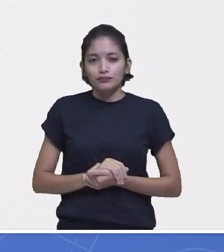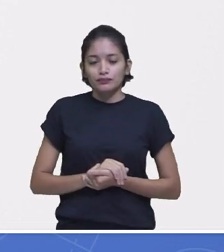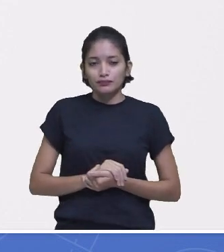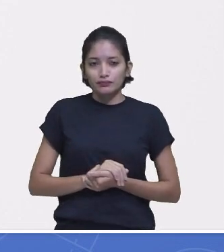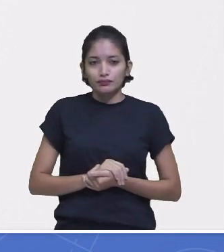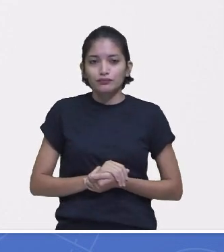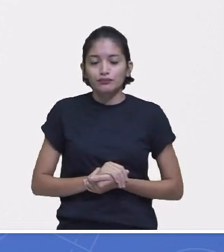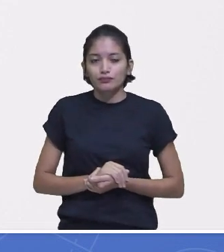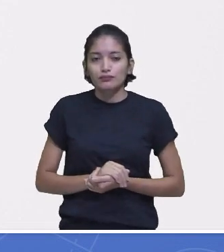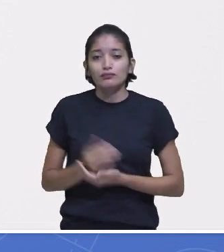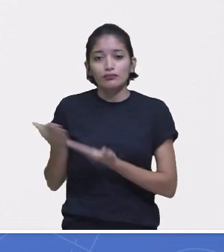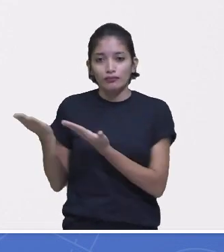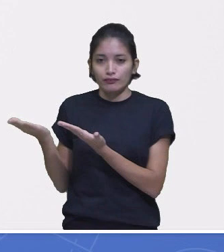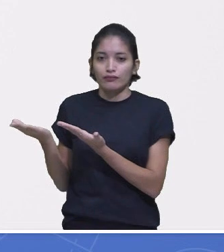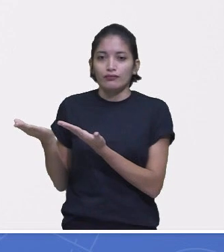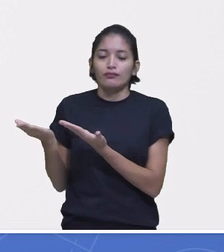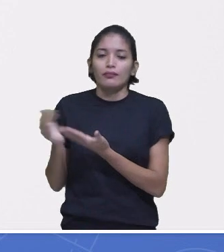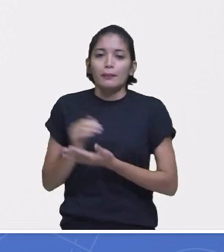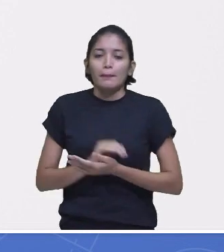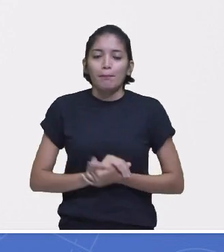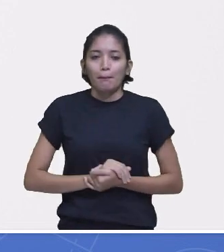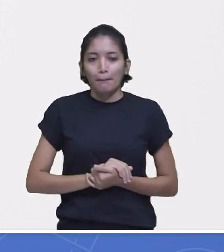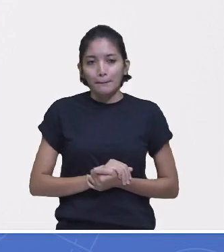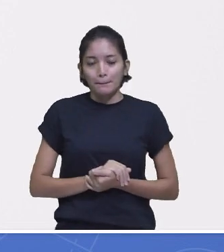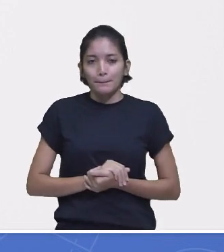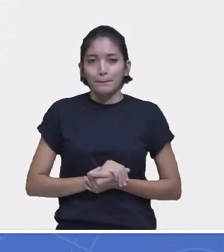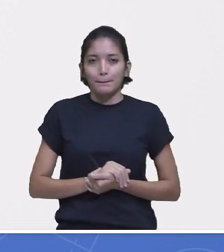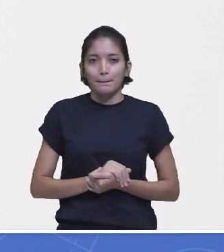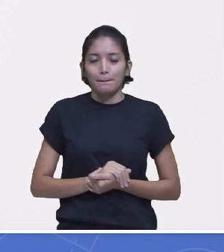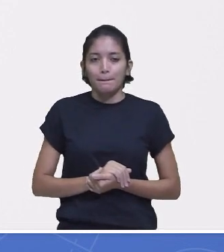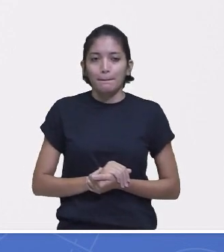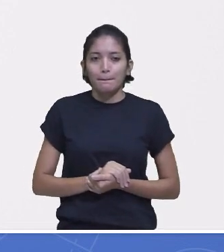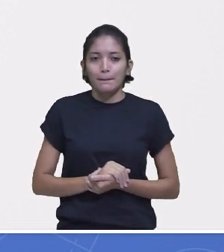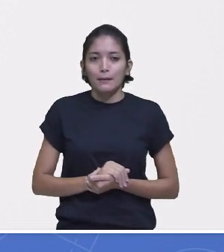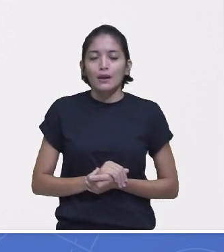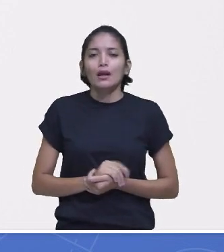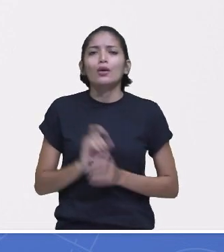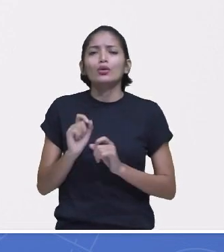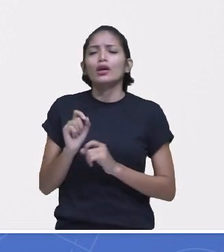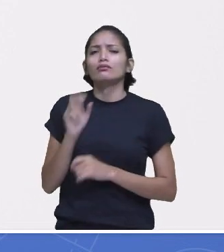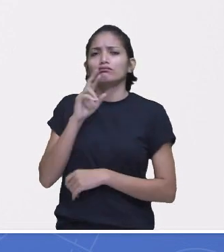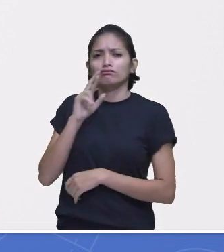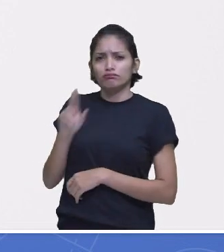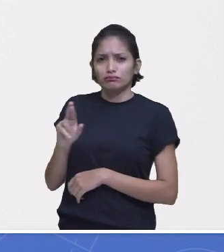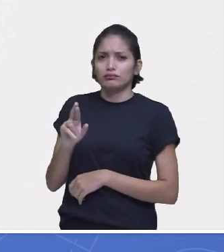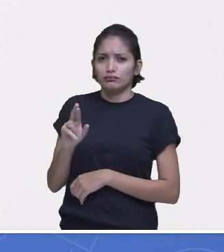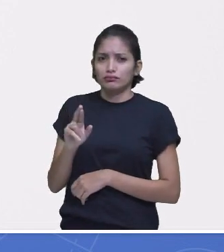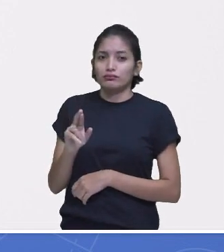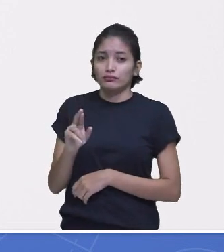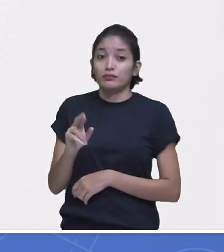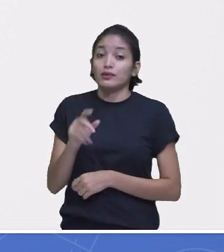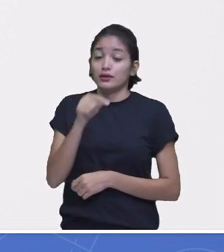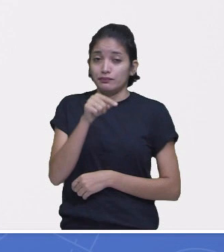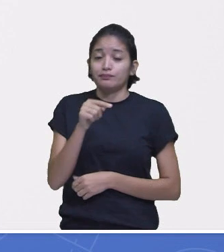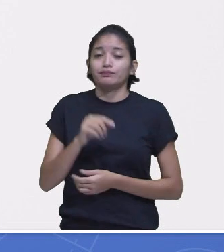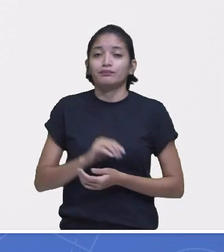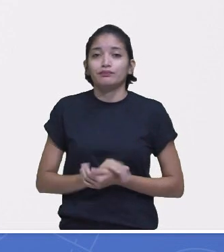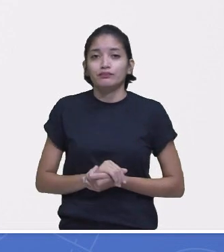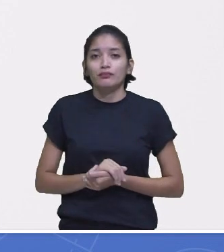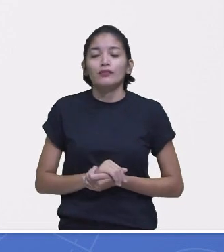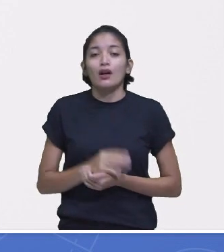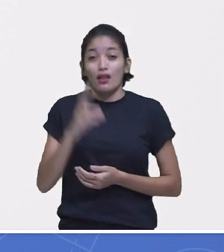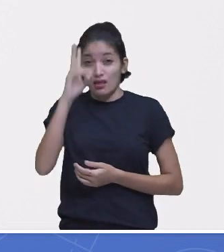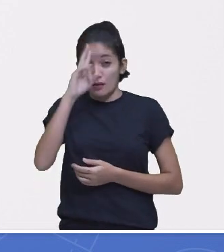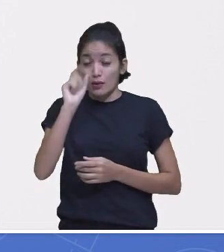D, osteônios, letra E, osteopenia. Então, o que vocês responderam aí para essa questão? Lembrando que esse